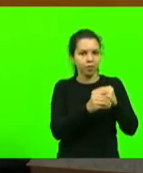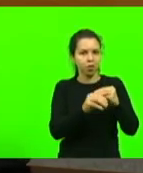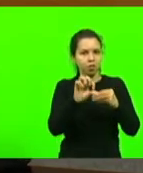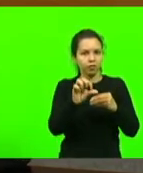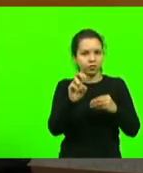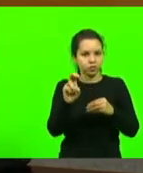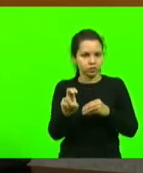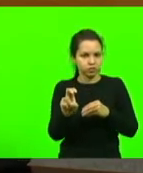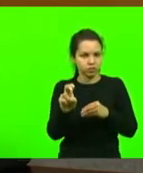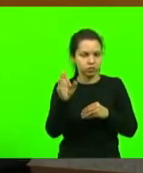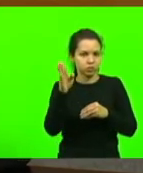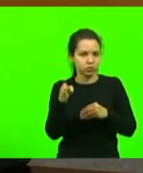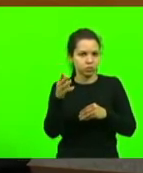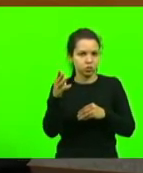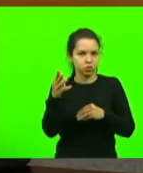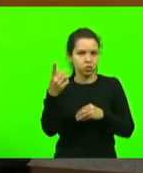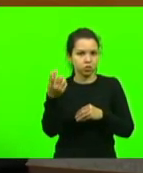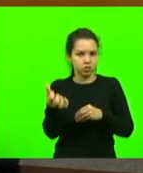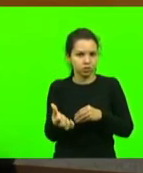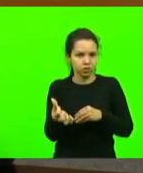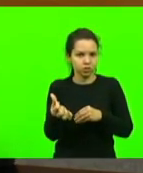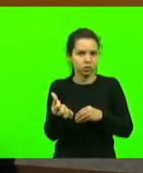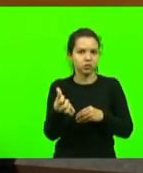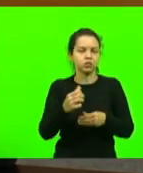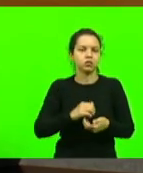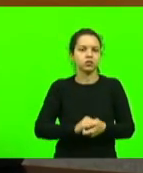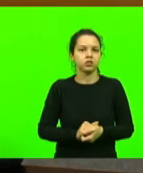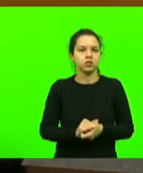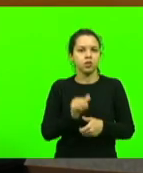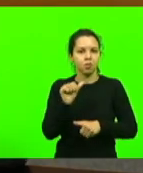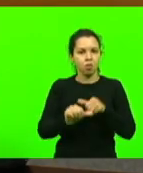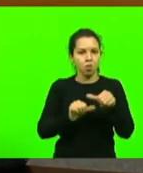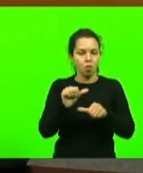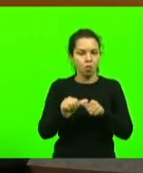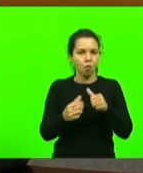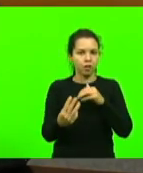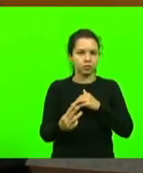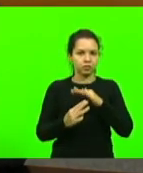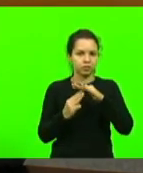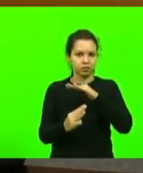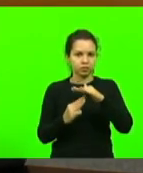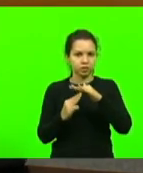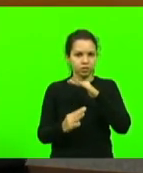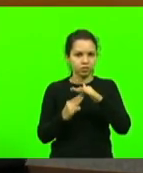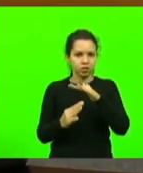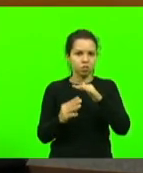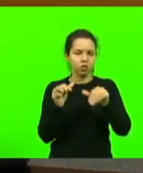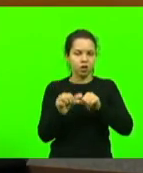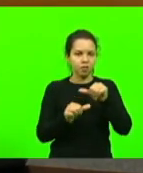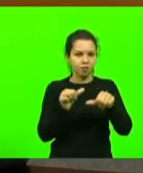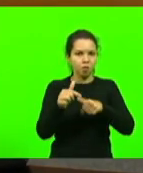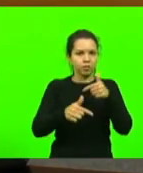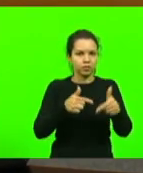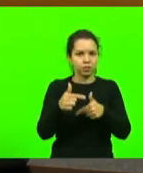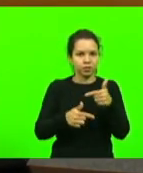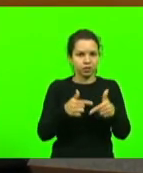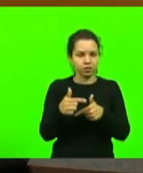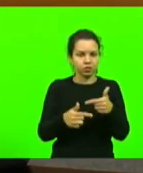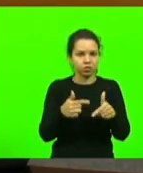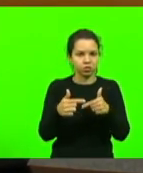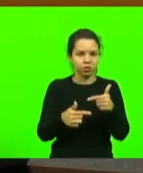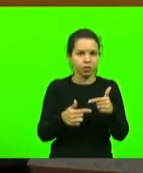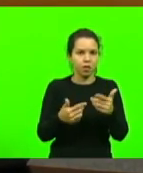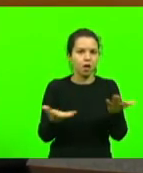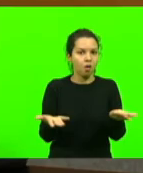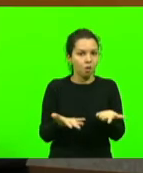95/2016 que avançou na terceirização limitada na reforma trabalhista agora